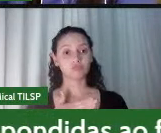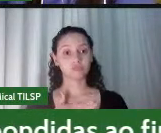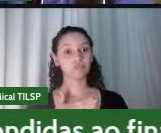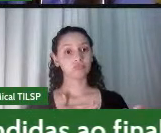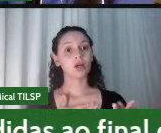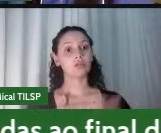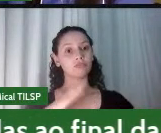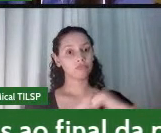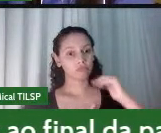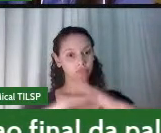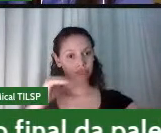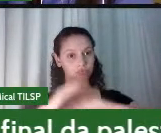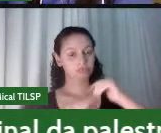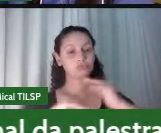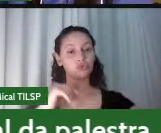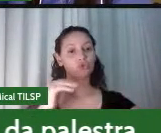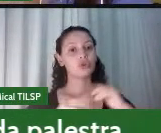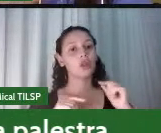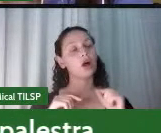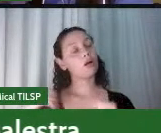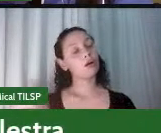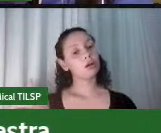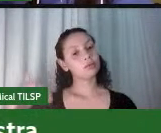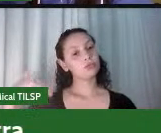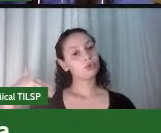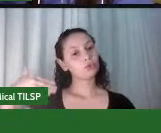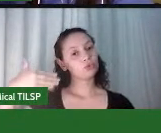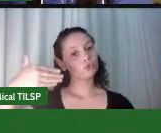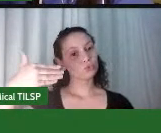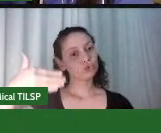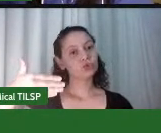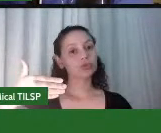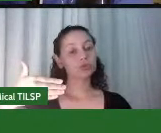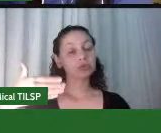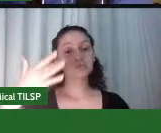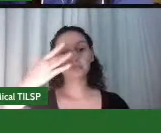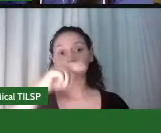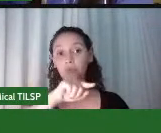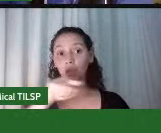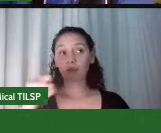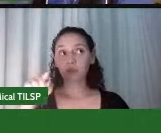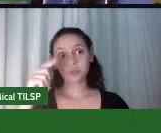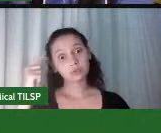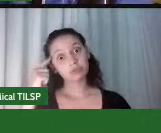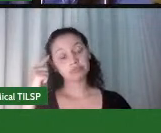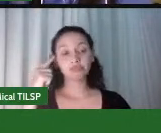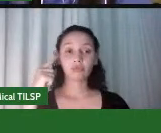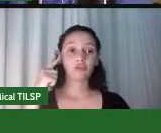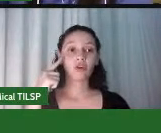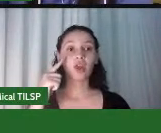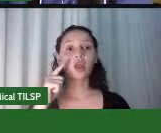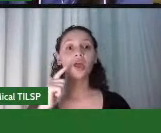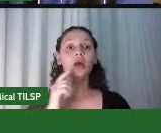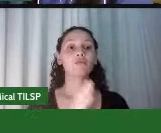um pouquinho das coisas que eu já fiz para o pessoal ter uma noção, assim, do que é possível fazer, né? A gente vai